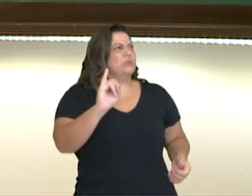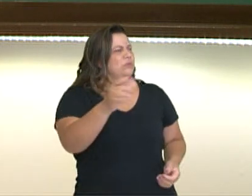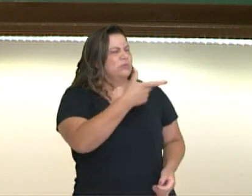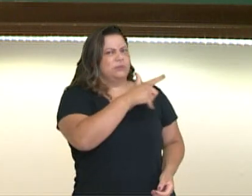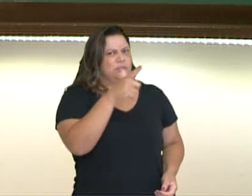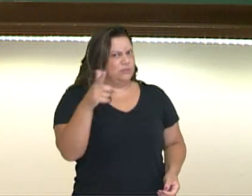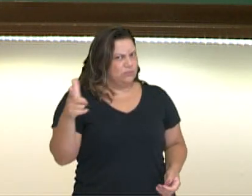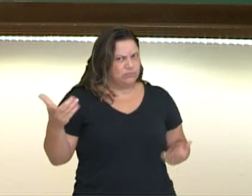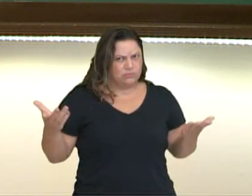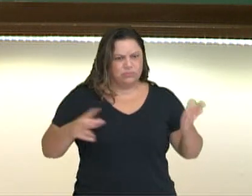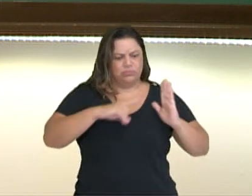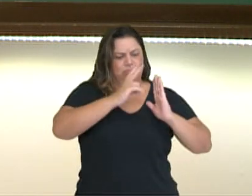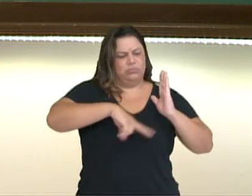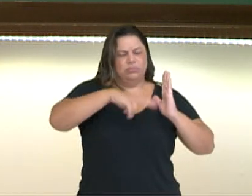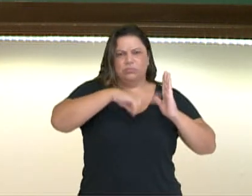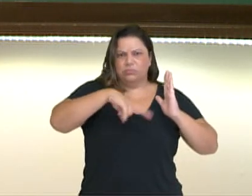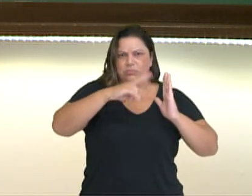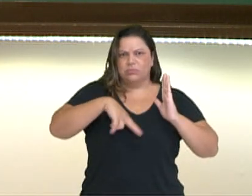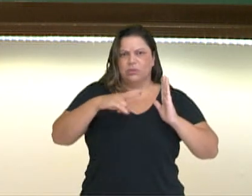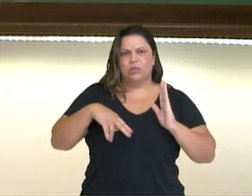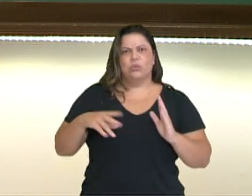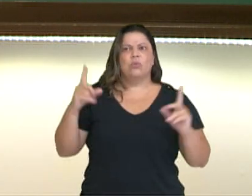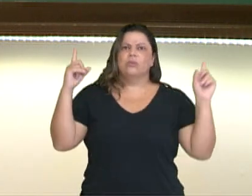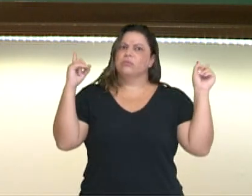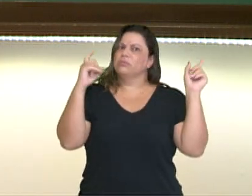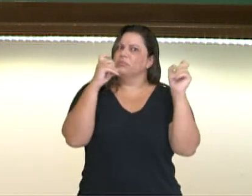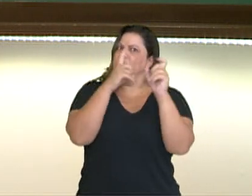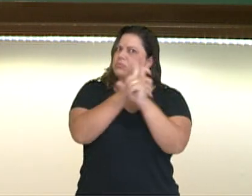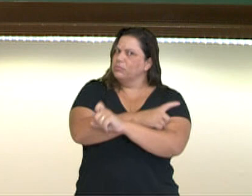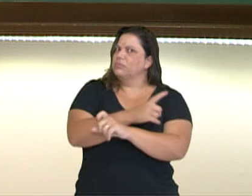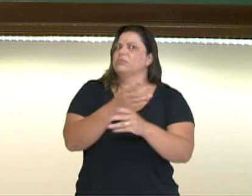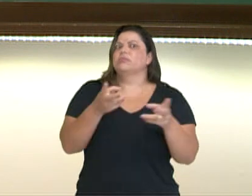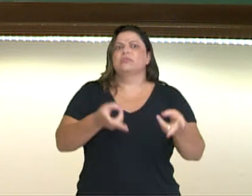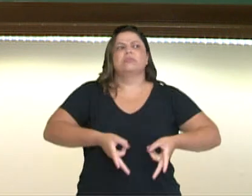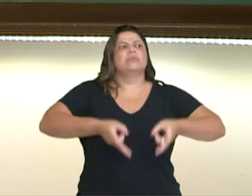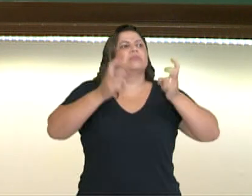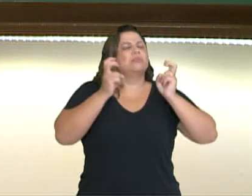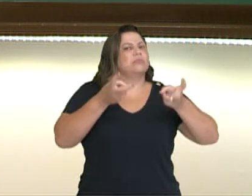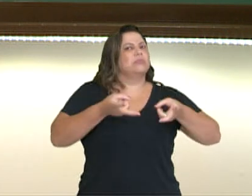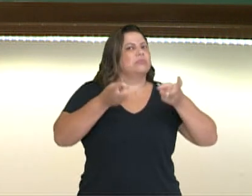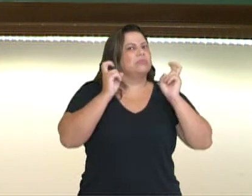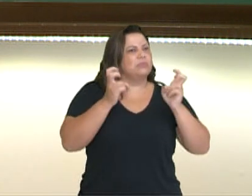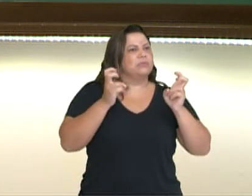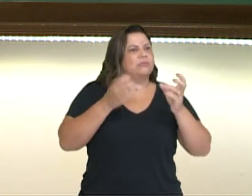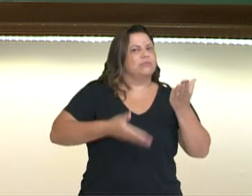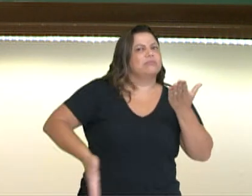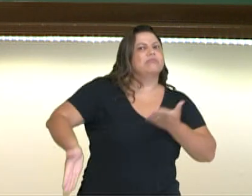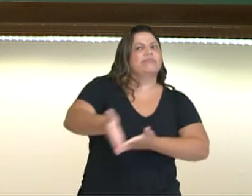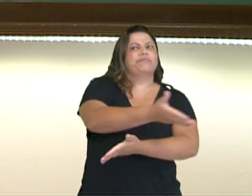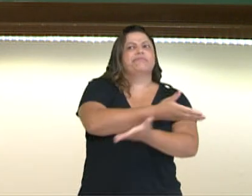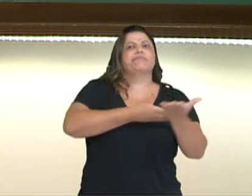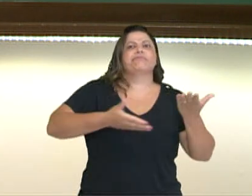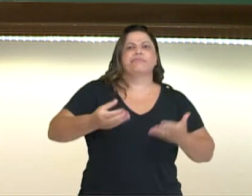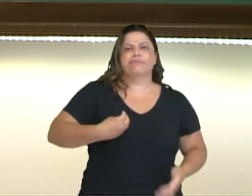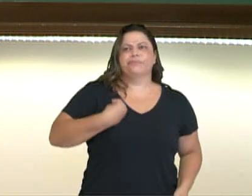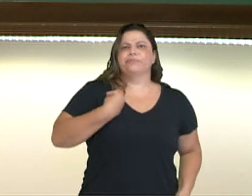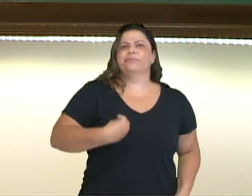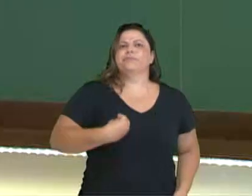leitura de texto clássico, fica muito difícil para você perceber a intertextualidade